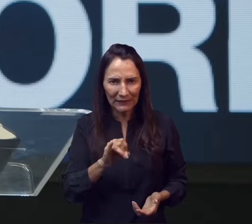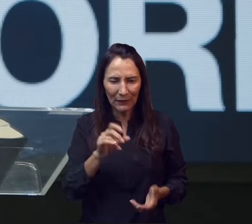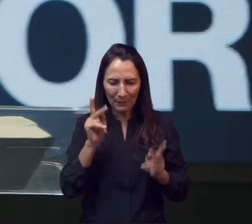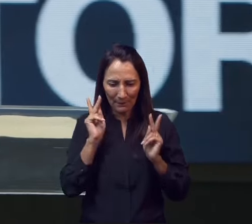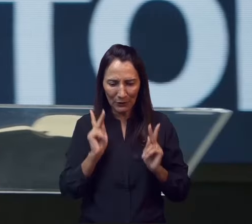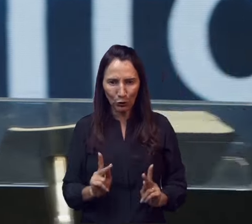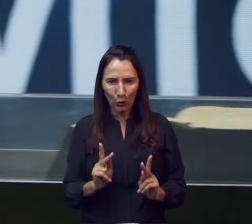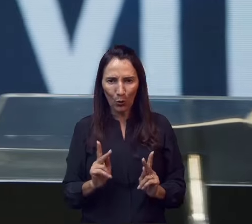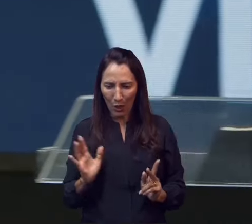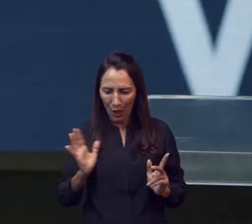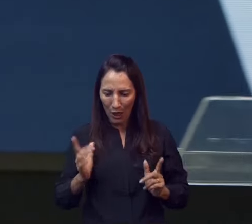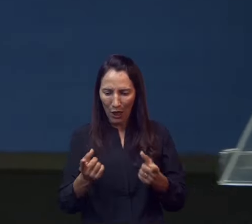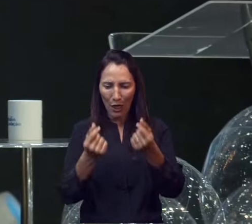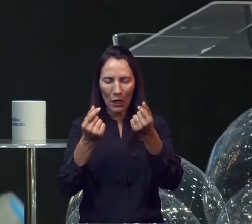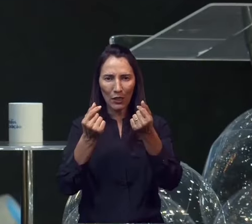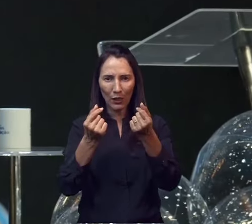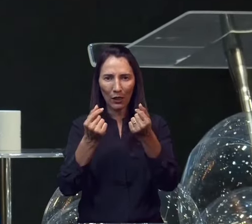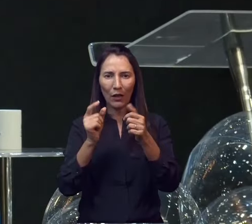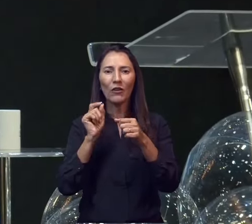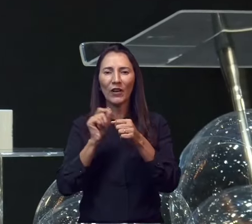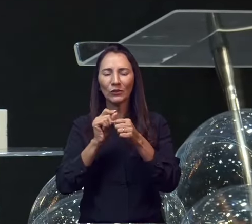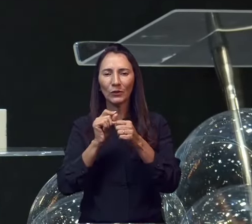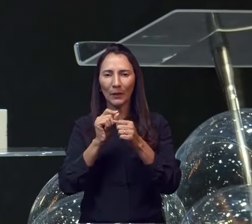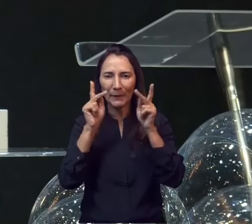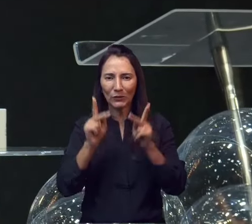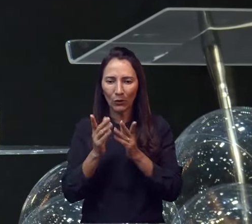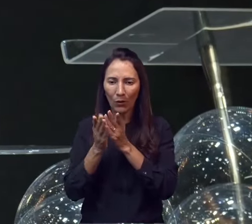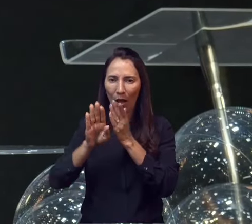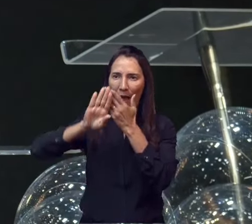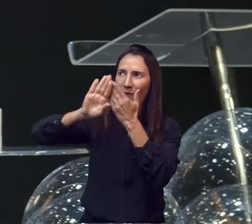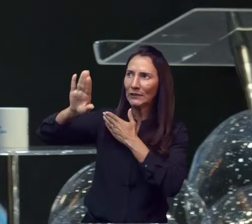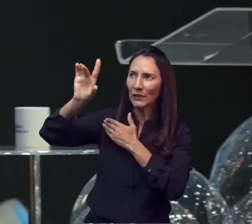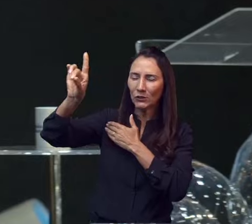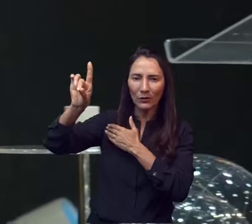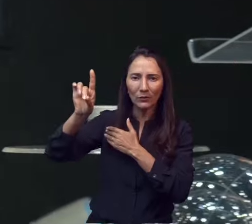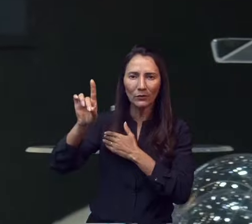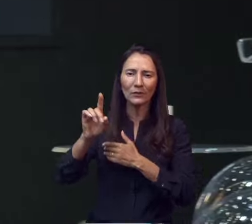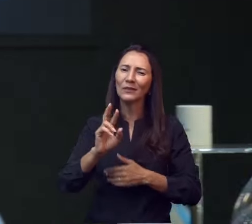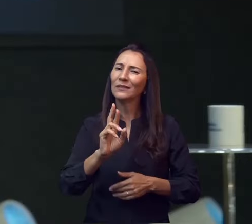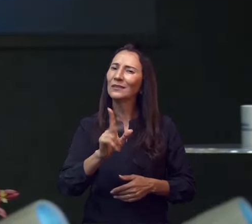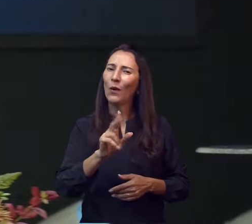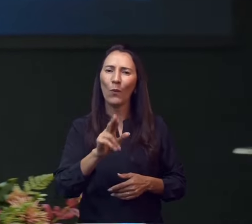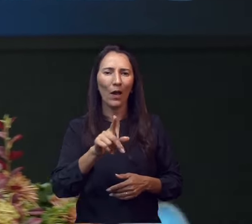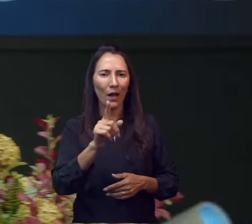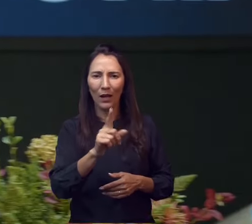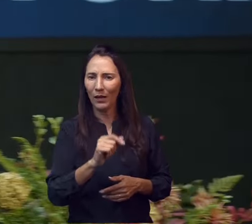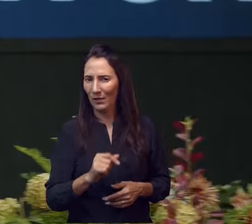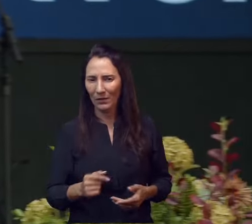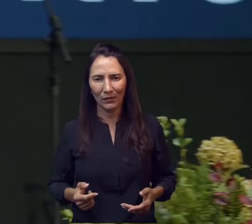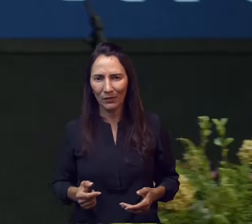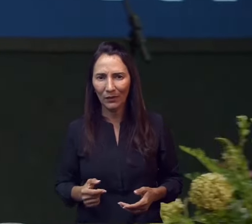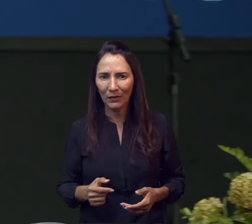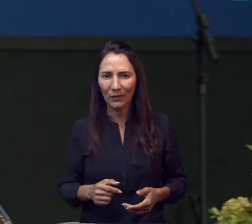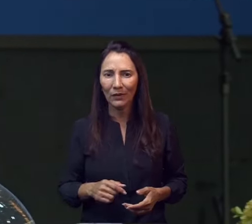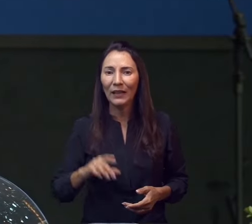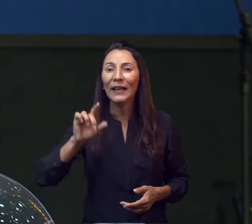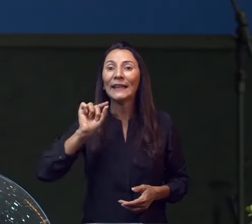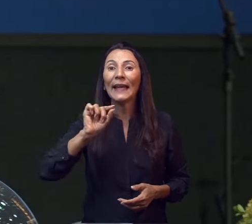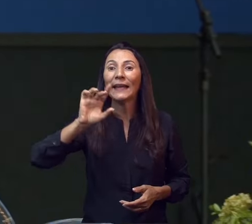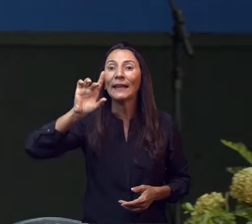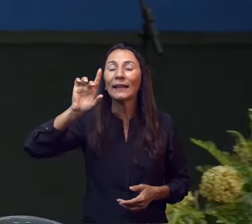não é riqueza é amor a riqueza essa conversa fiada gente quem deu riqueza para Salomão